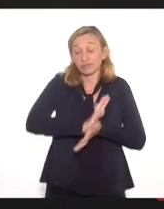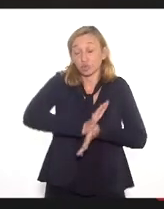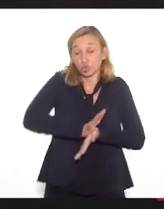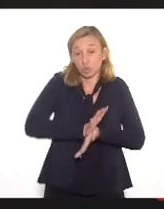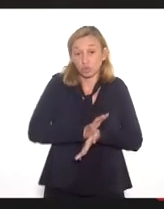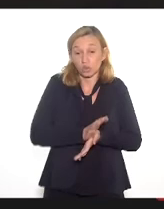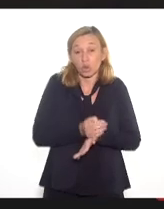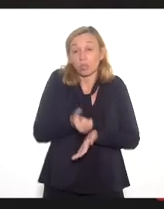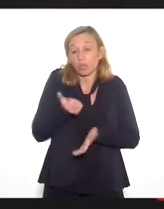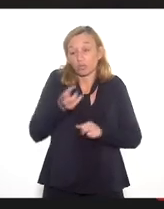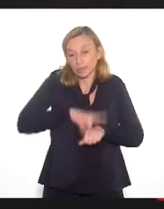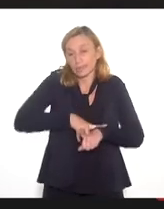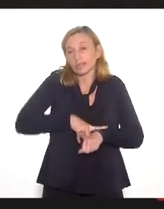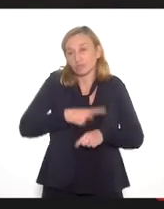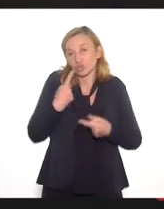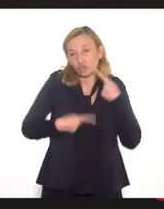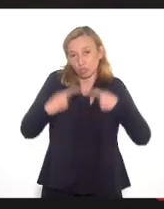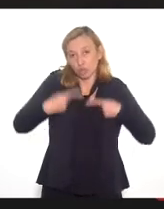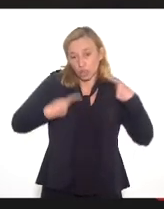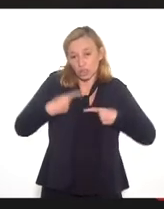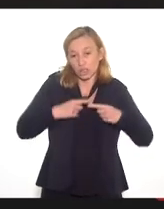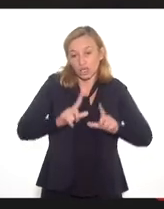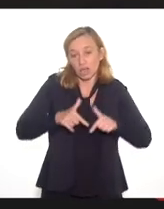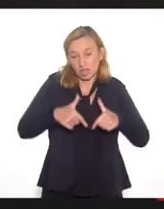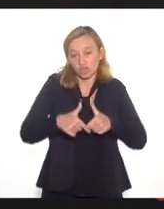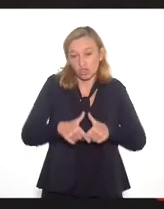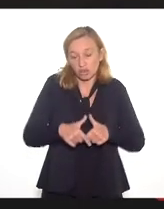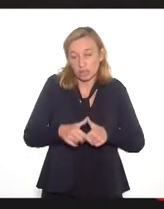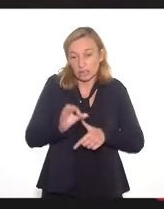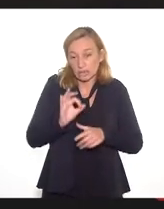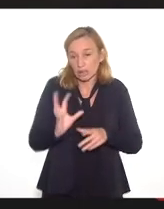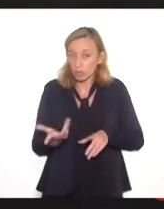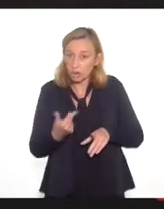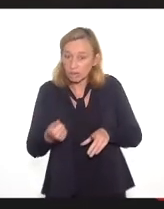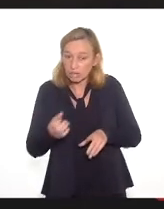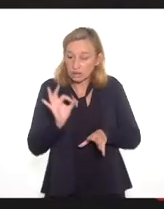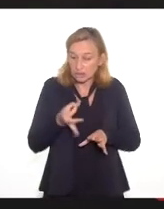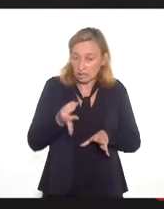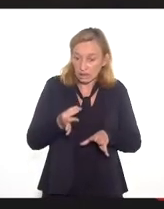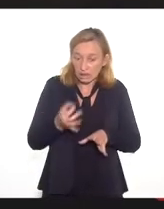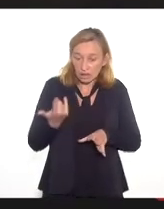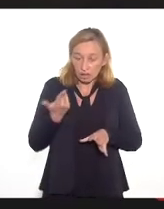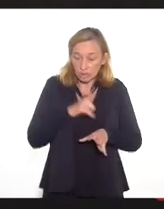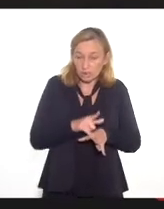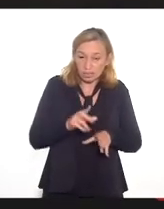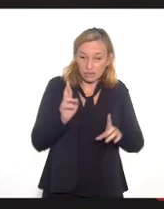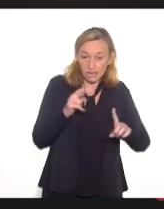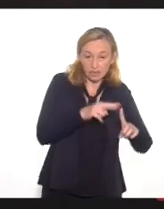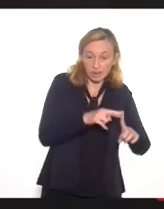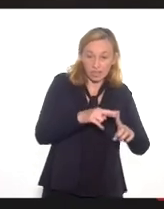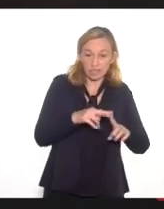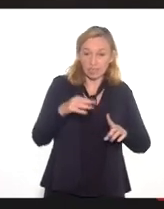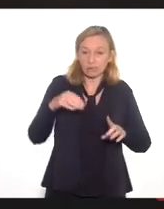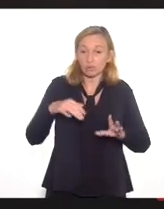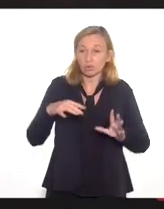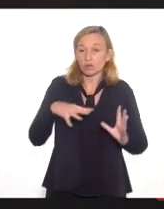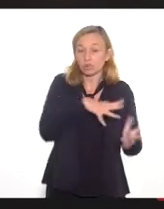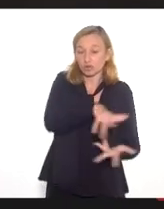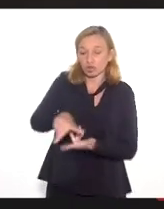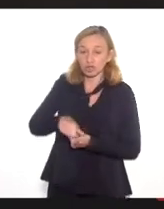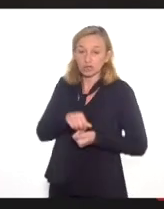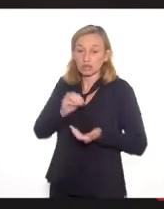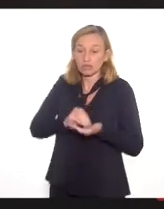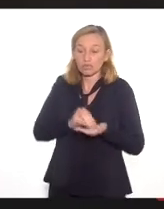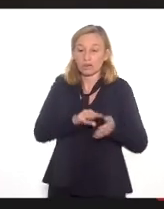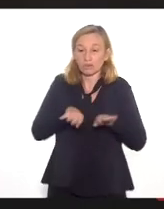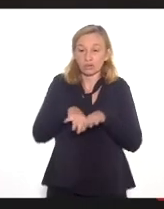em tão pouco tempo de políticas e ações tão efetivas que conseguiram nos fazer referência mundial de redução de desigualdade